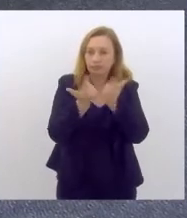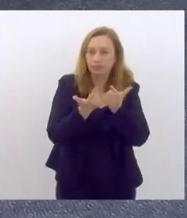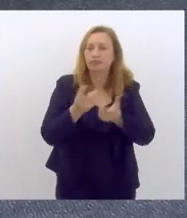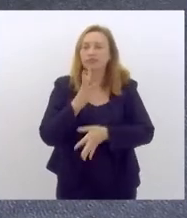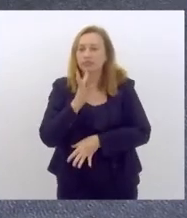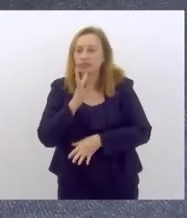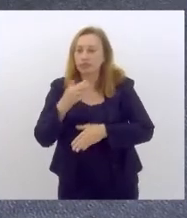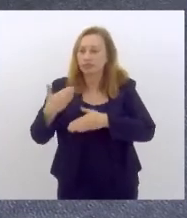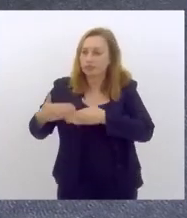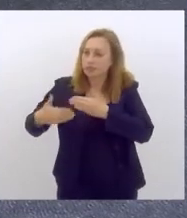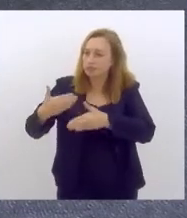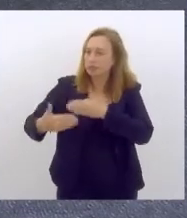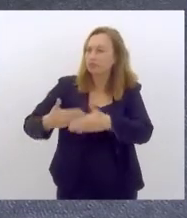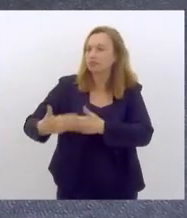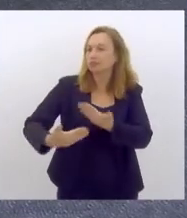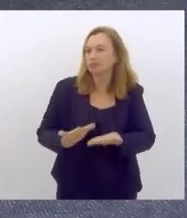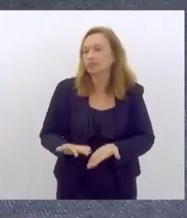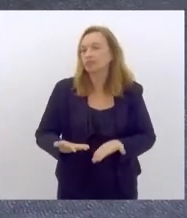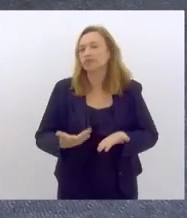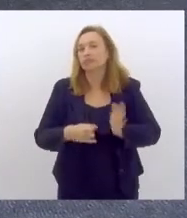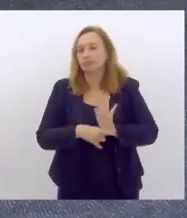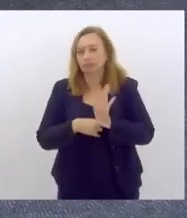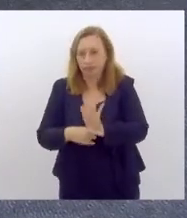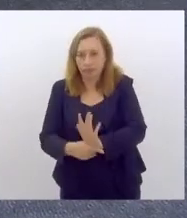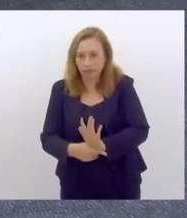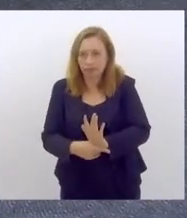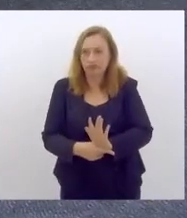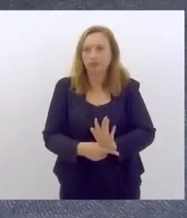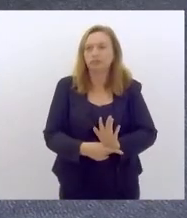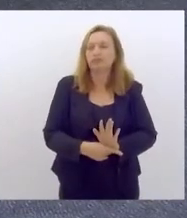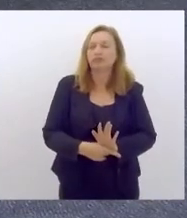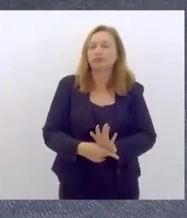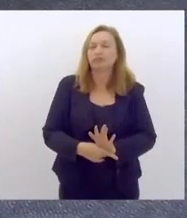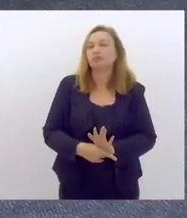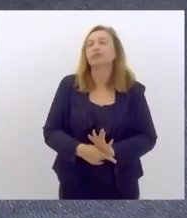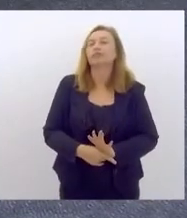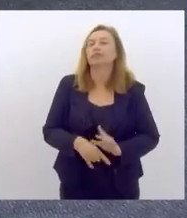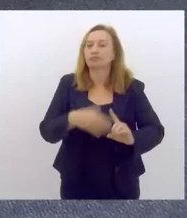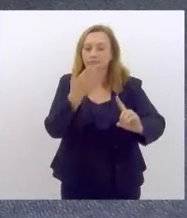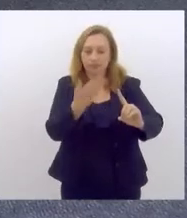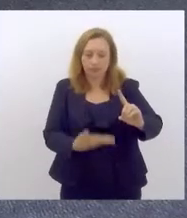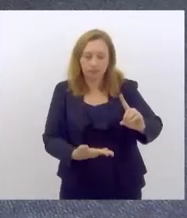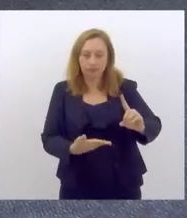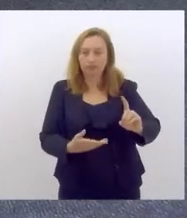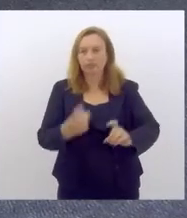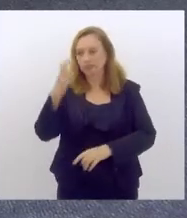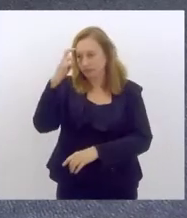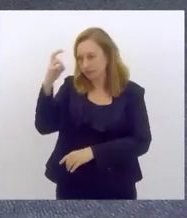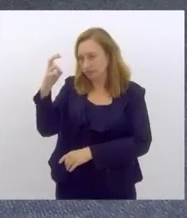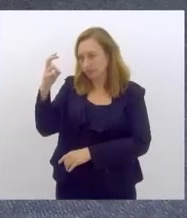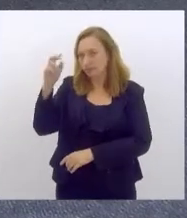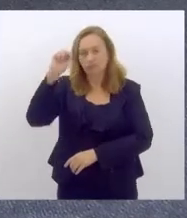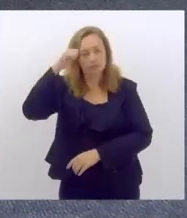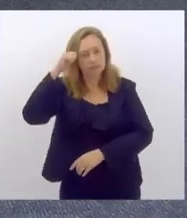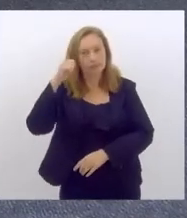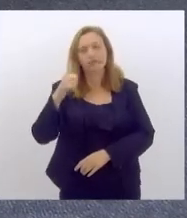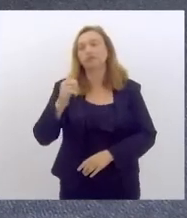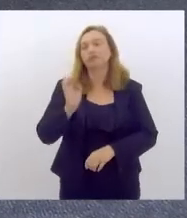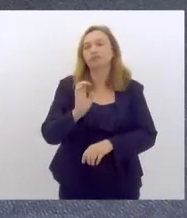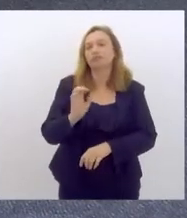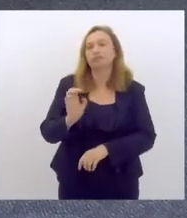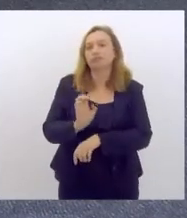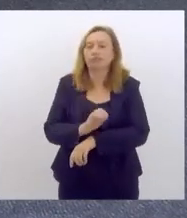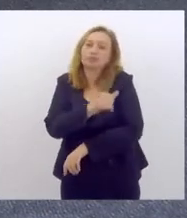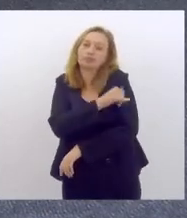a trajetória, enfim, as contribuições e a singularidade desse grande intelectual negro do Rio de Janeiro e do Brasil, que é